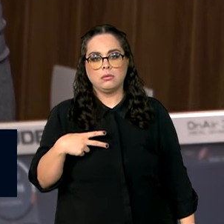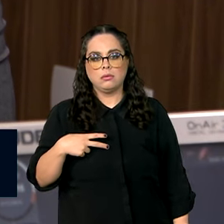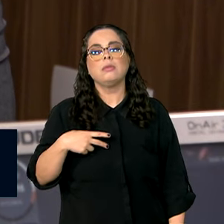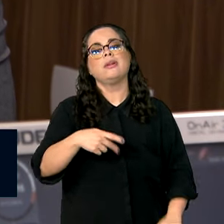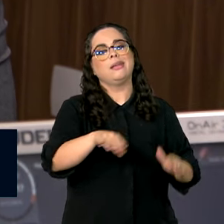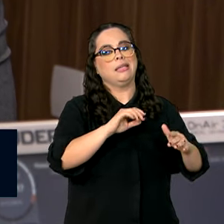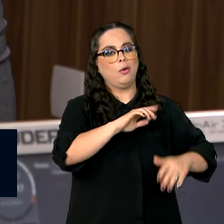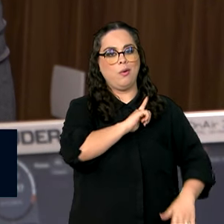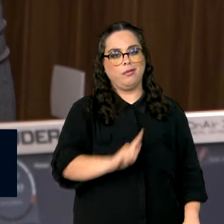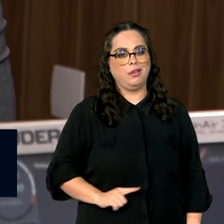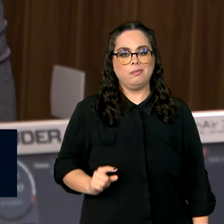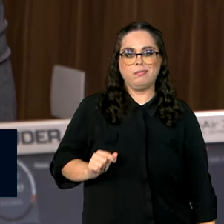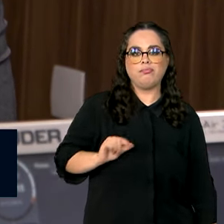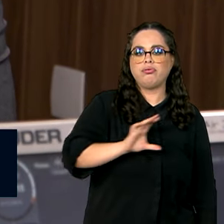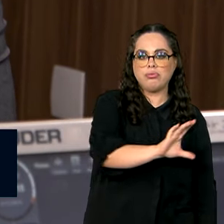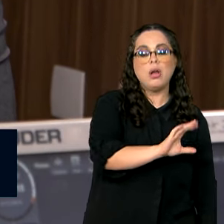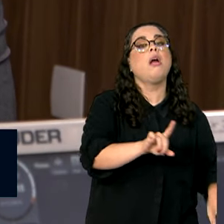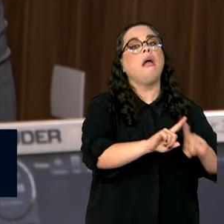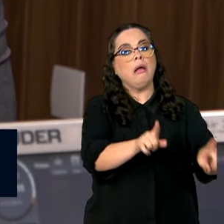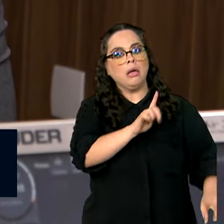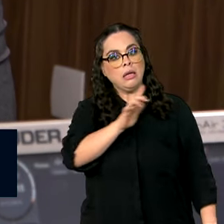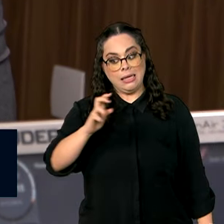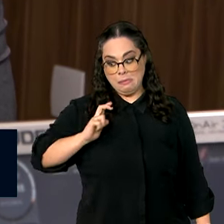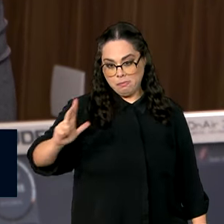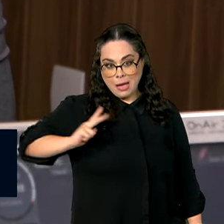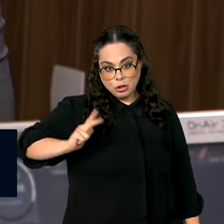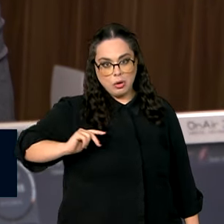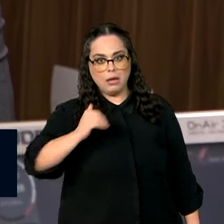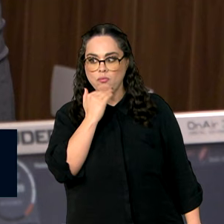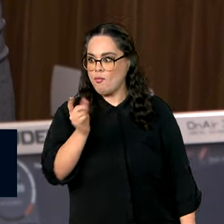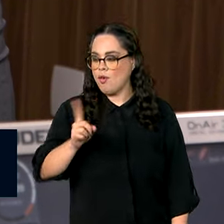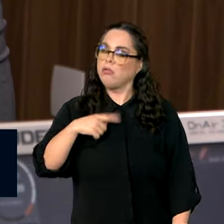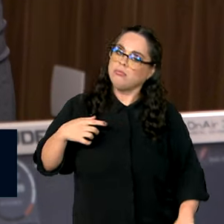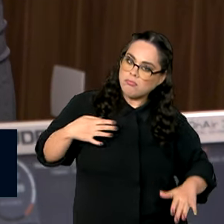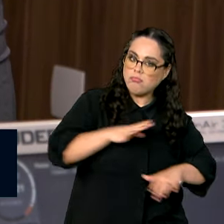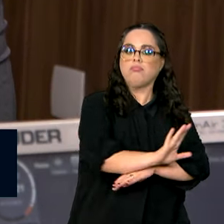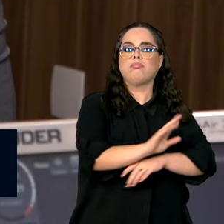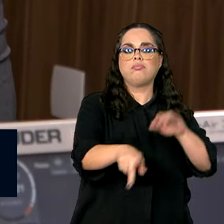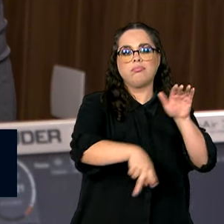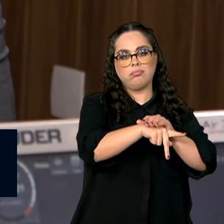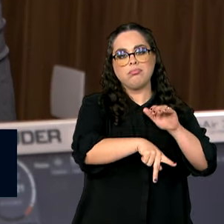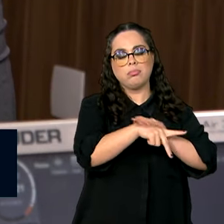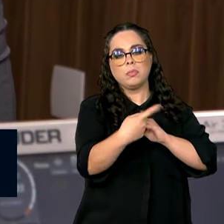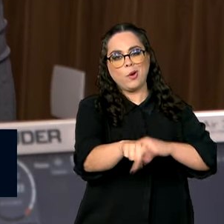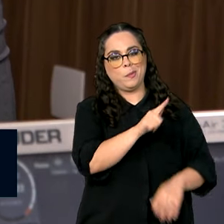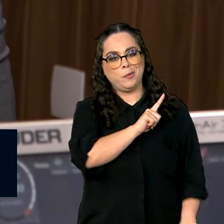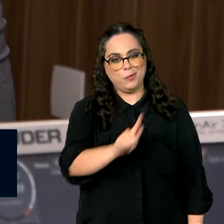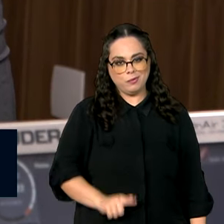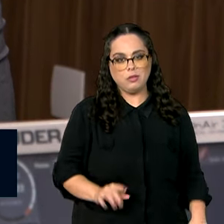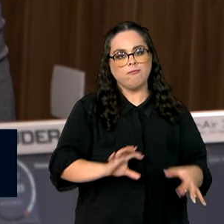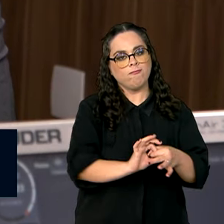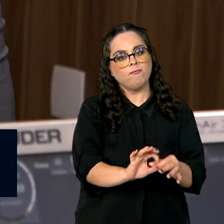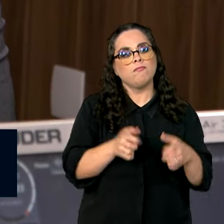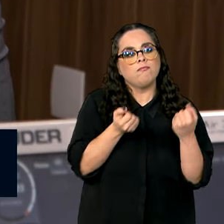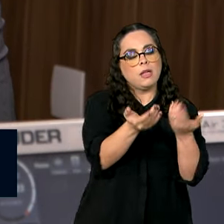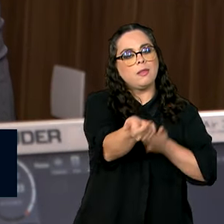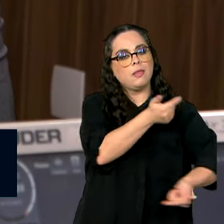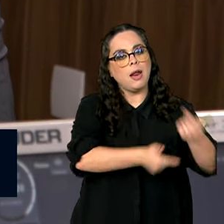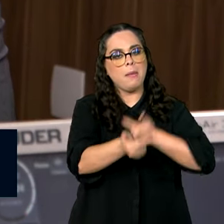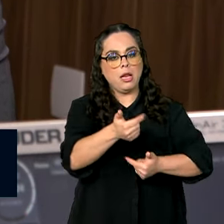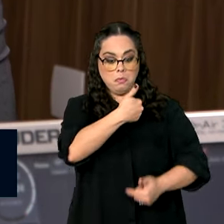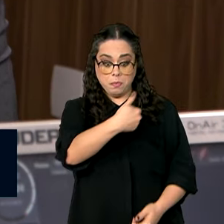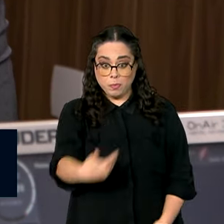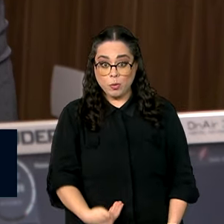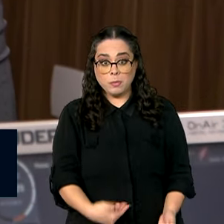nenhuma os investimentos em tecnologia a gente entende que são essenciais para que a gente consiga entregar pra população um serviço público de